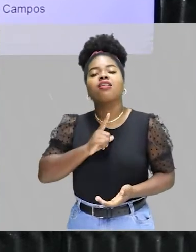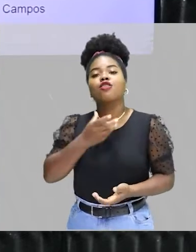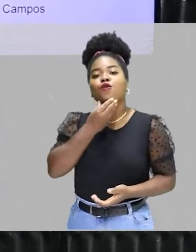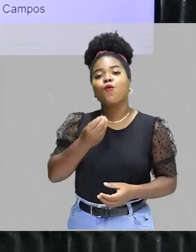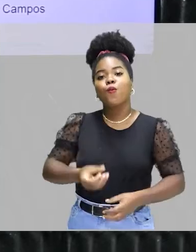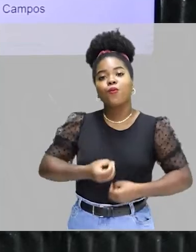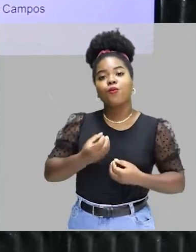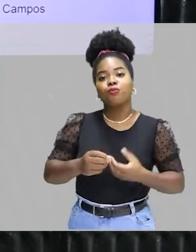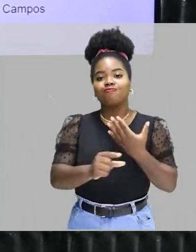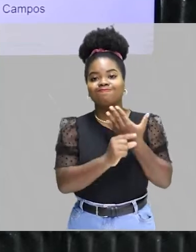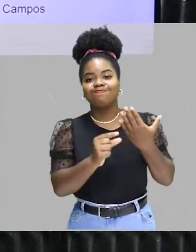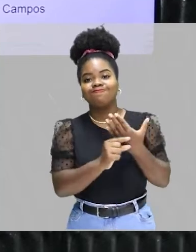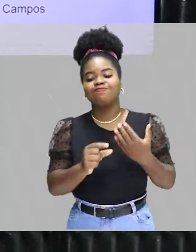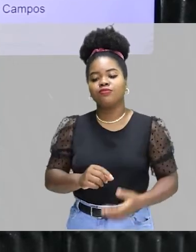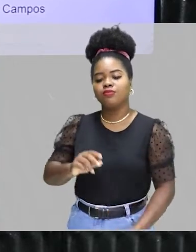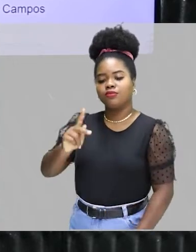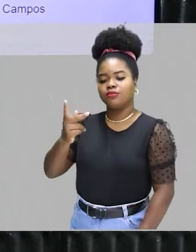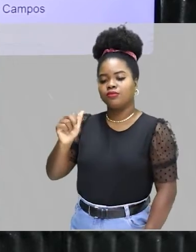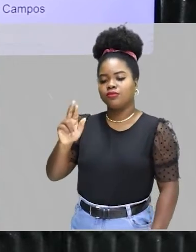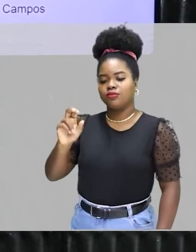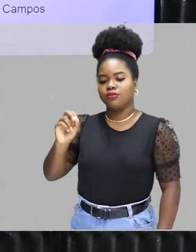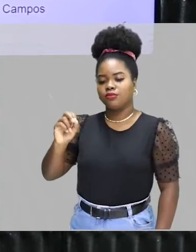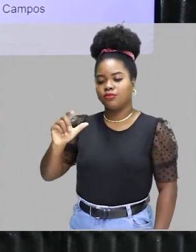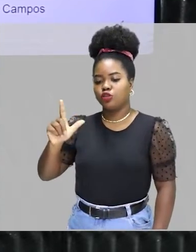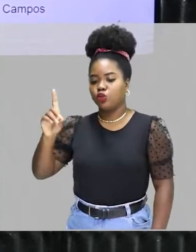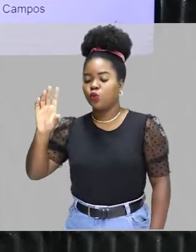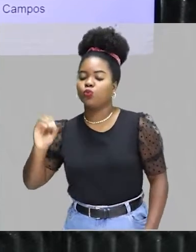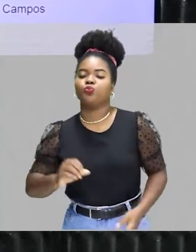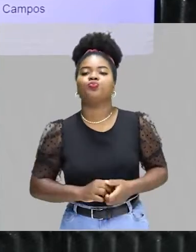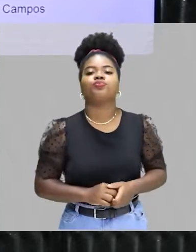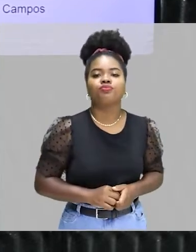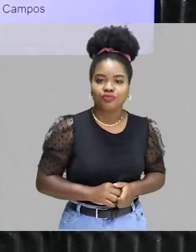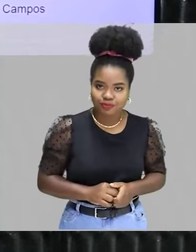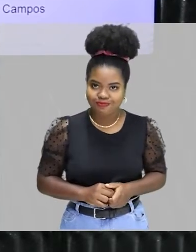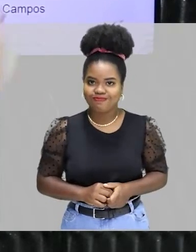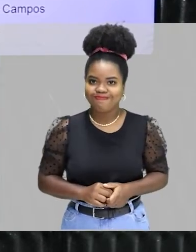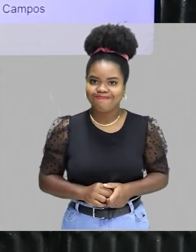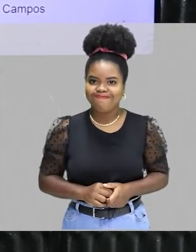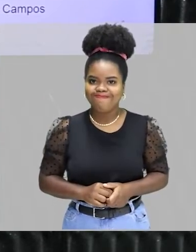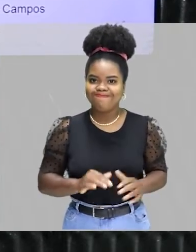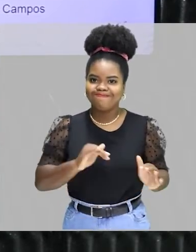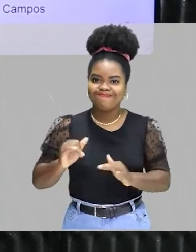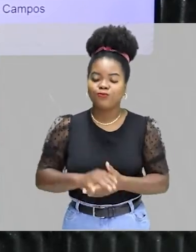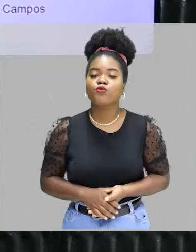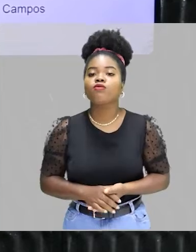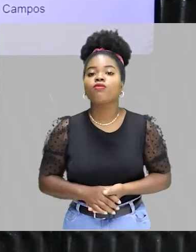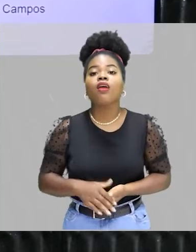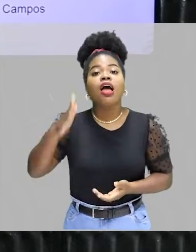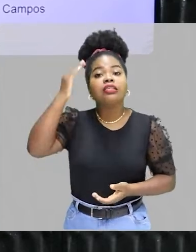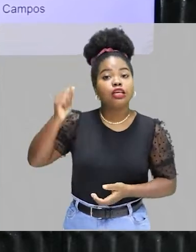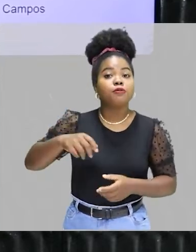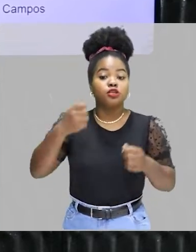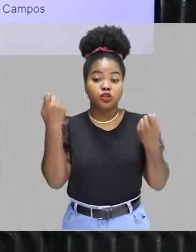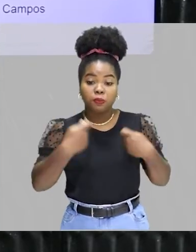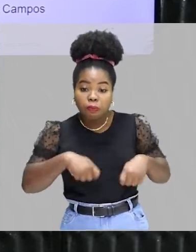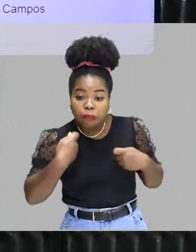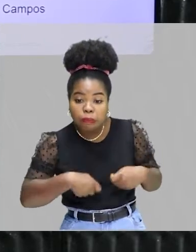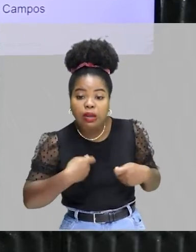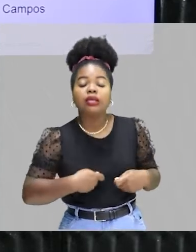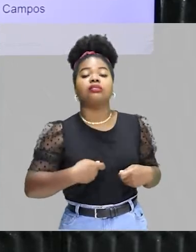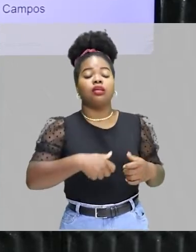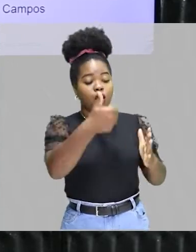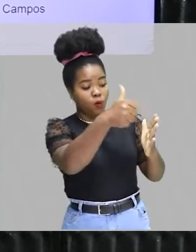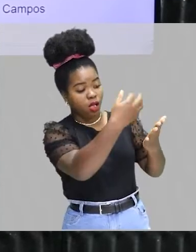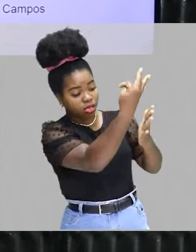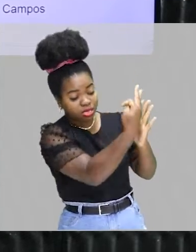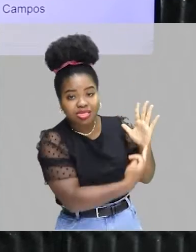Campos. Primeiro lugar, já sabemos que precisamos interpretar textos, mesmo